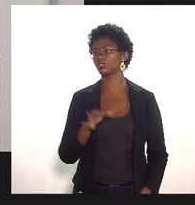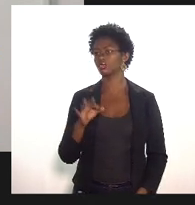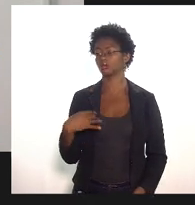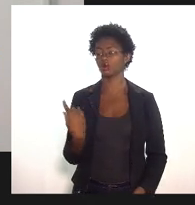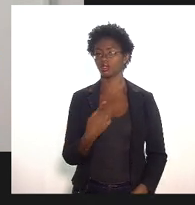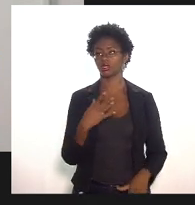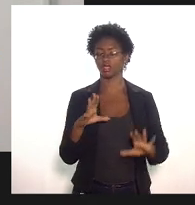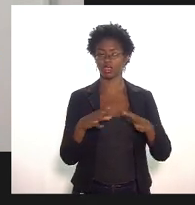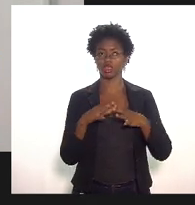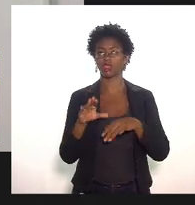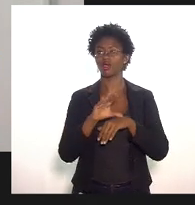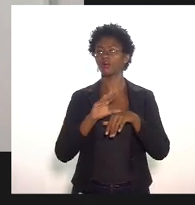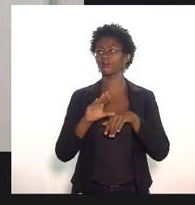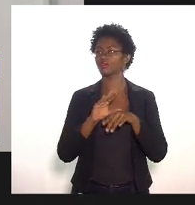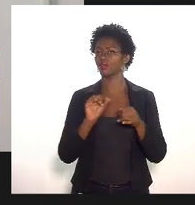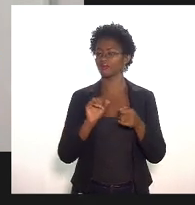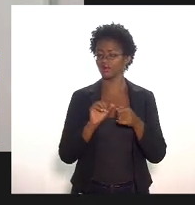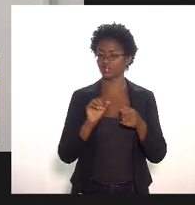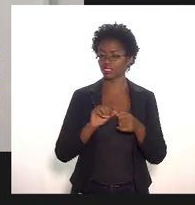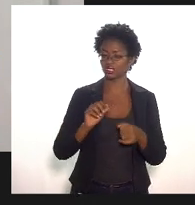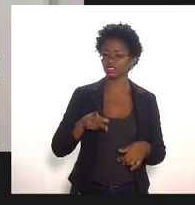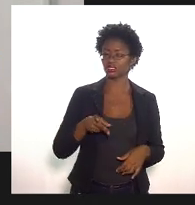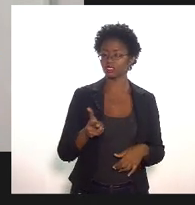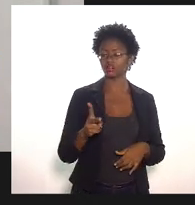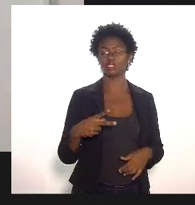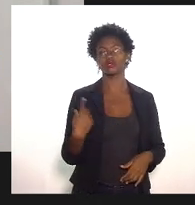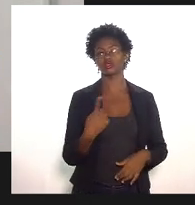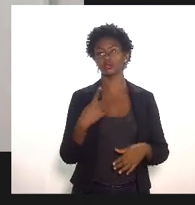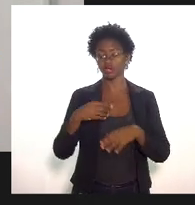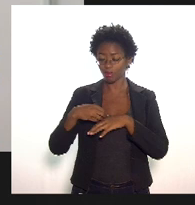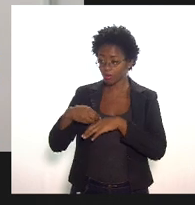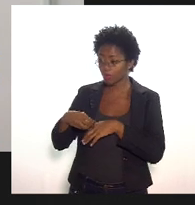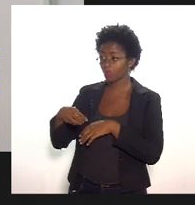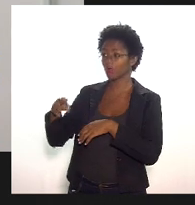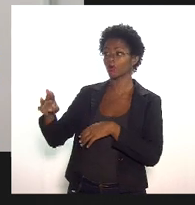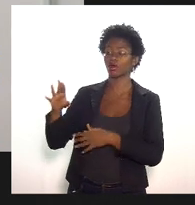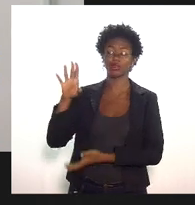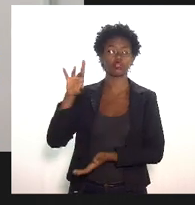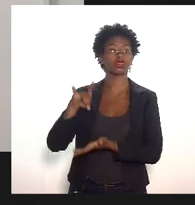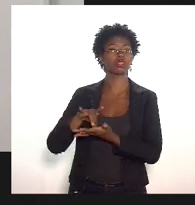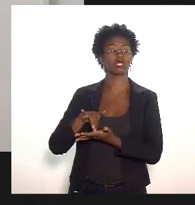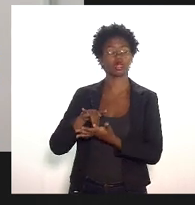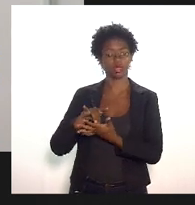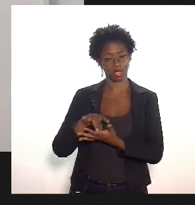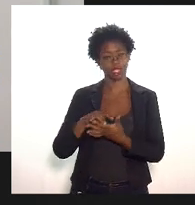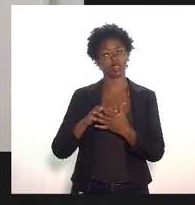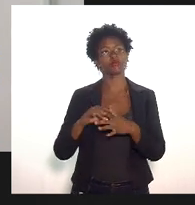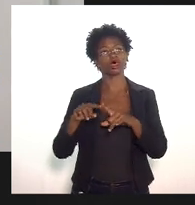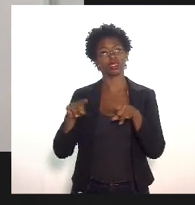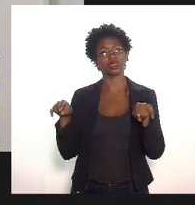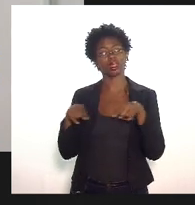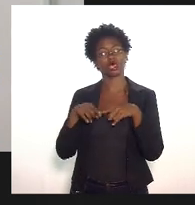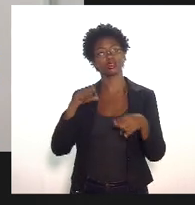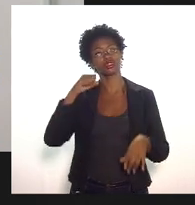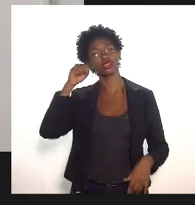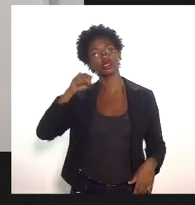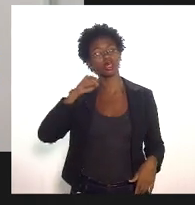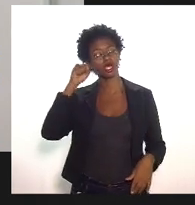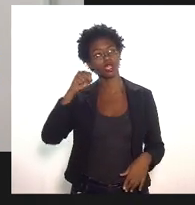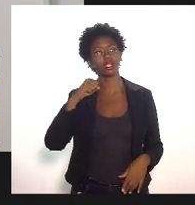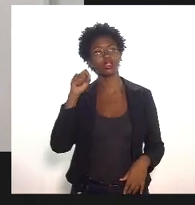o faremos e vamos encaminhar oficialmente, não é, ao gabinete do senador para que ele